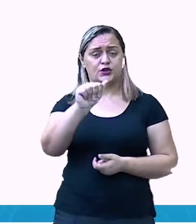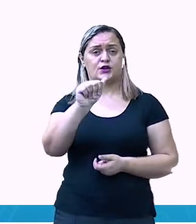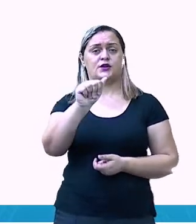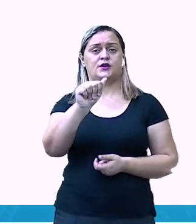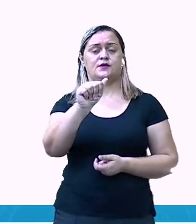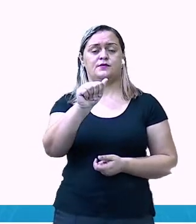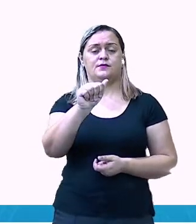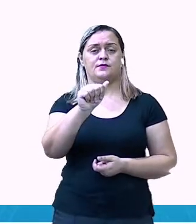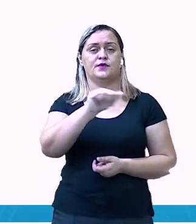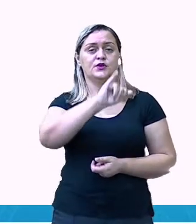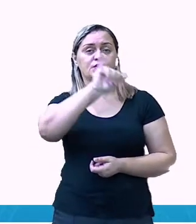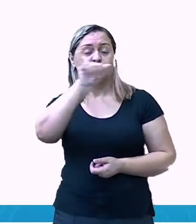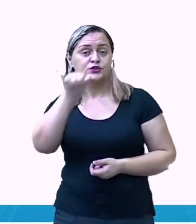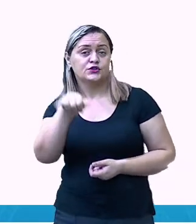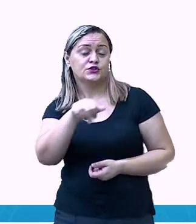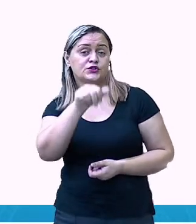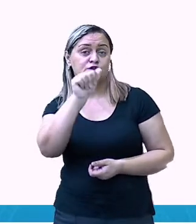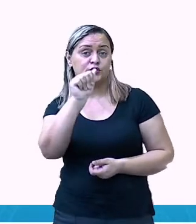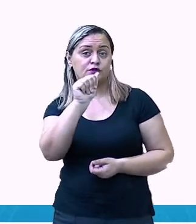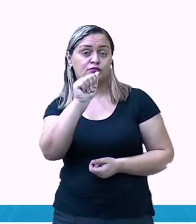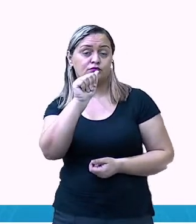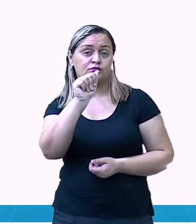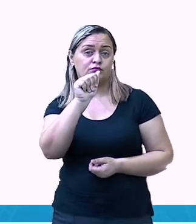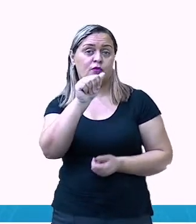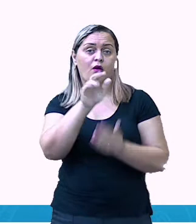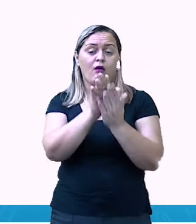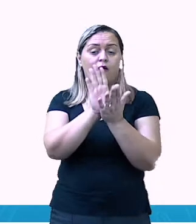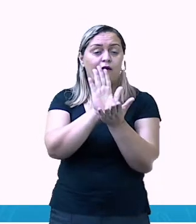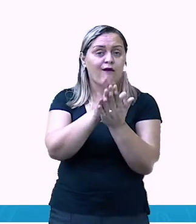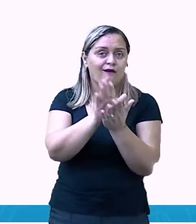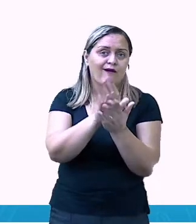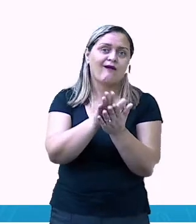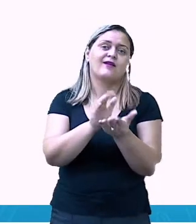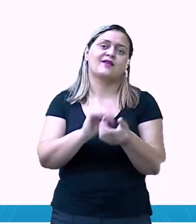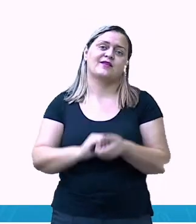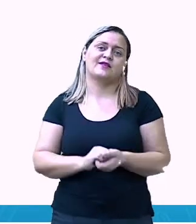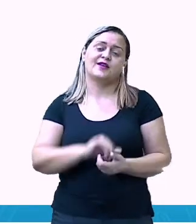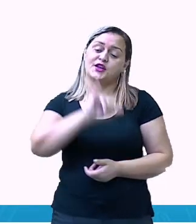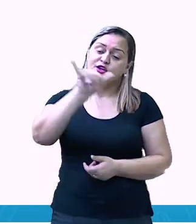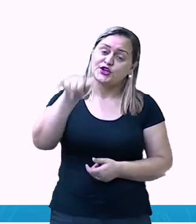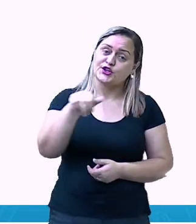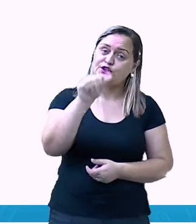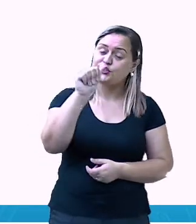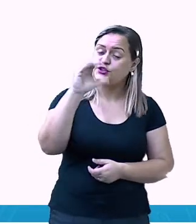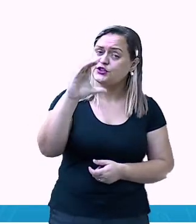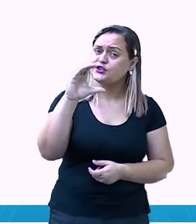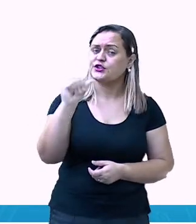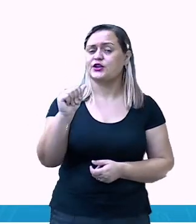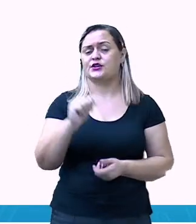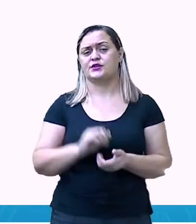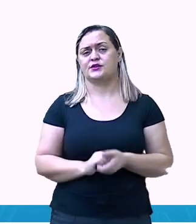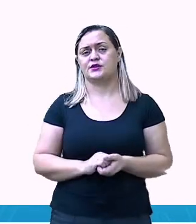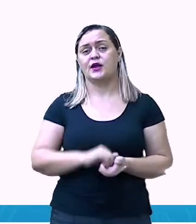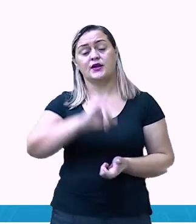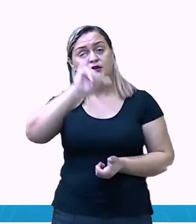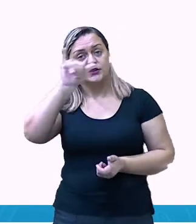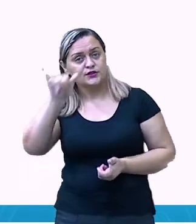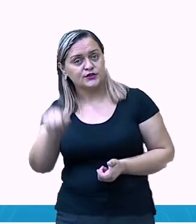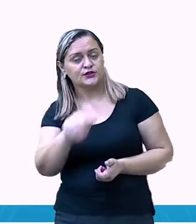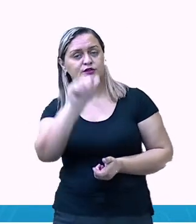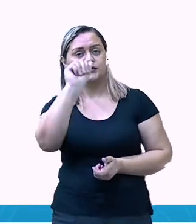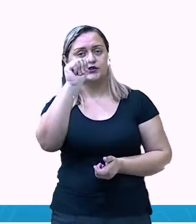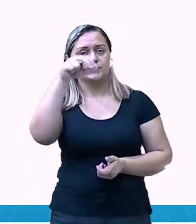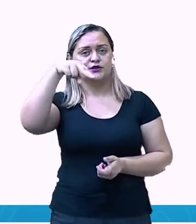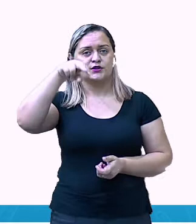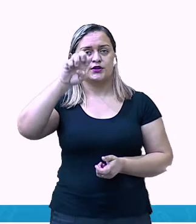no jacaré, no jato, na jaca. Olha só, janela. Então, é o mesmo